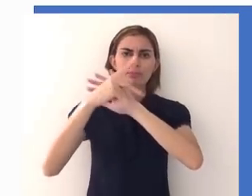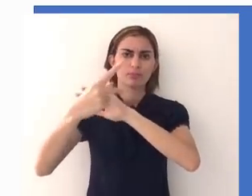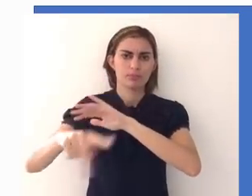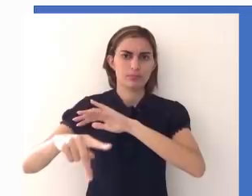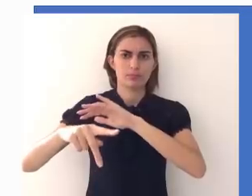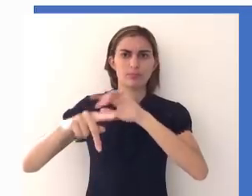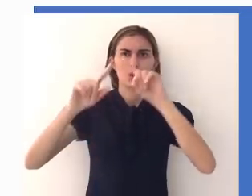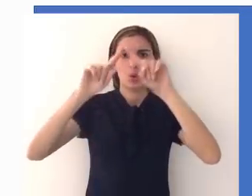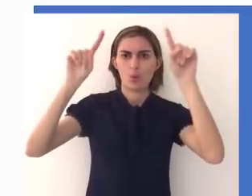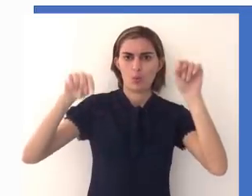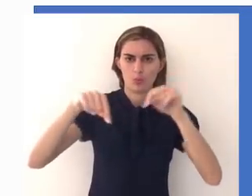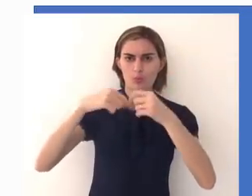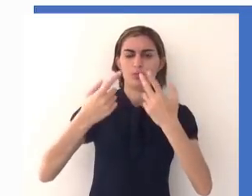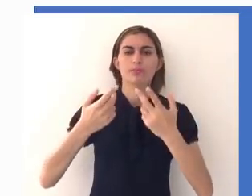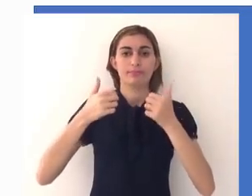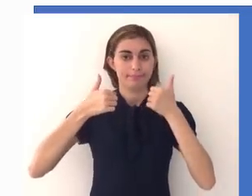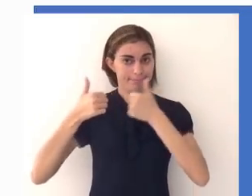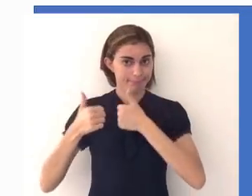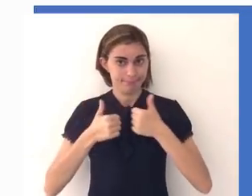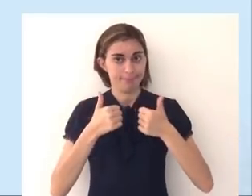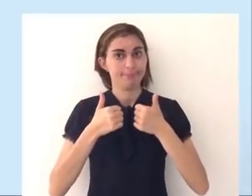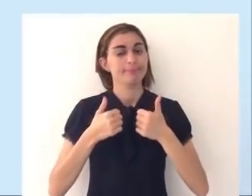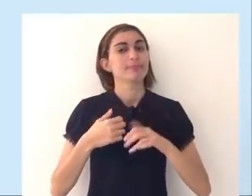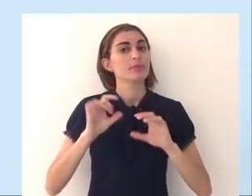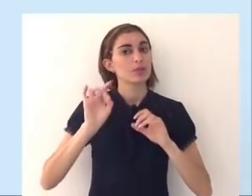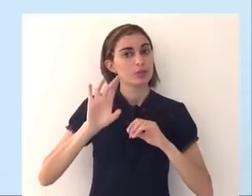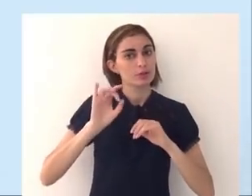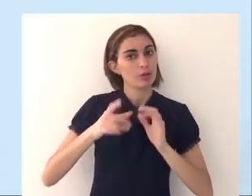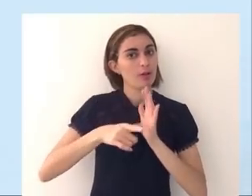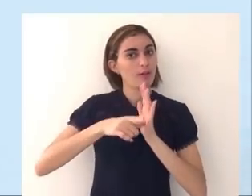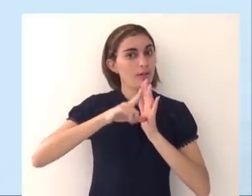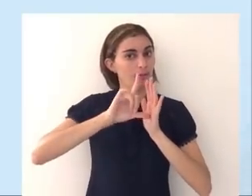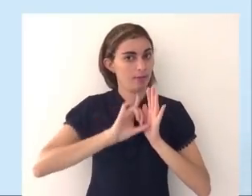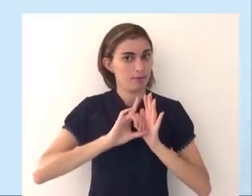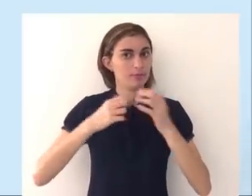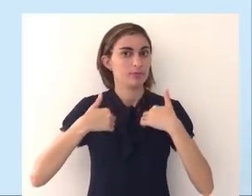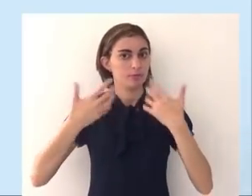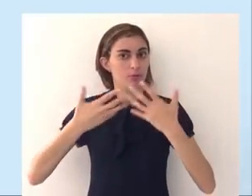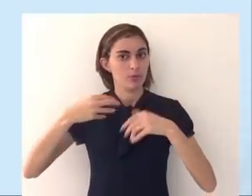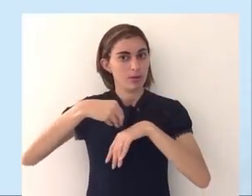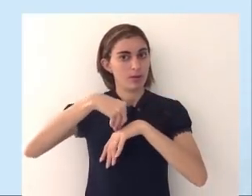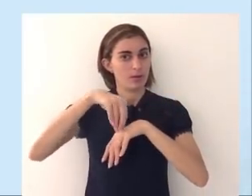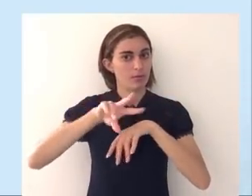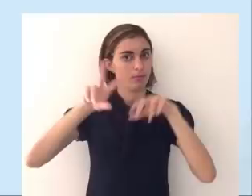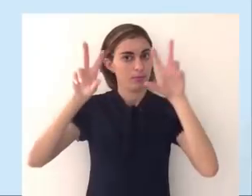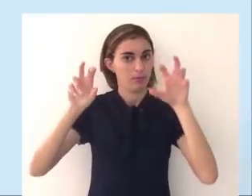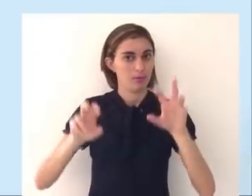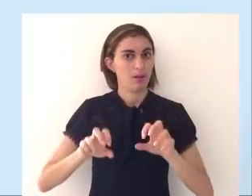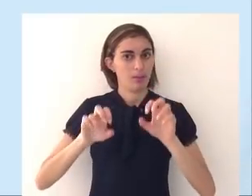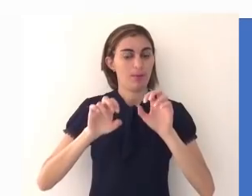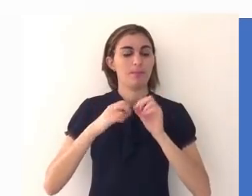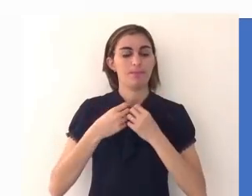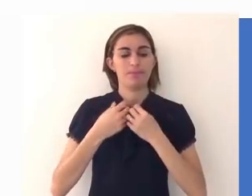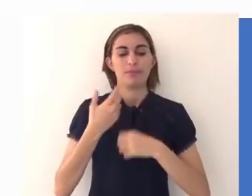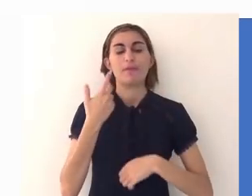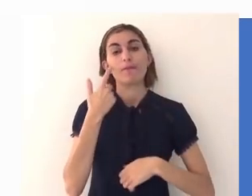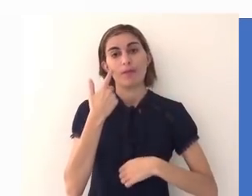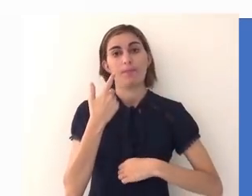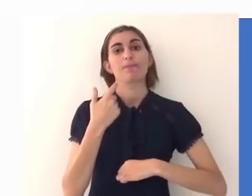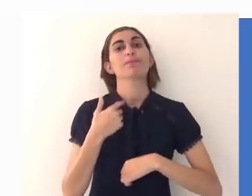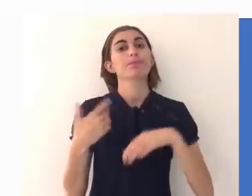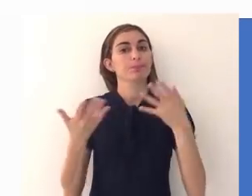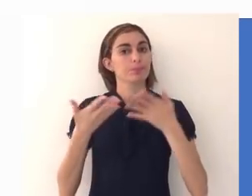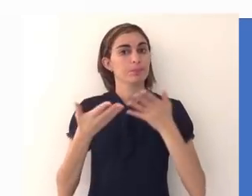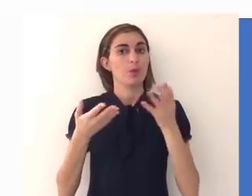propriedades desses quadriláteros, beleza? Só que antes eu quero passar o esquema da aula. Pronto, vamos